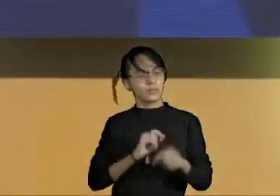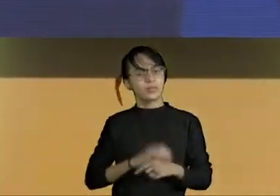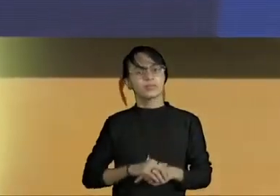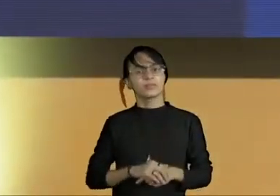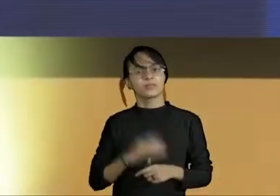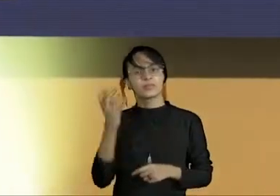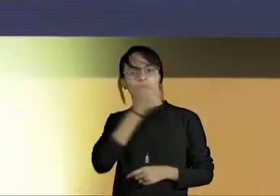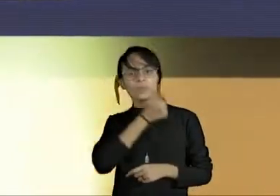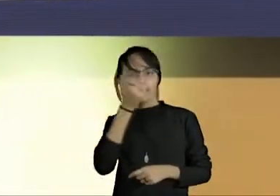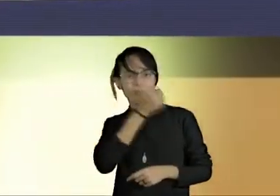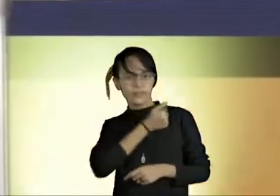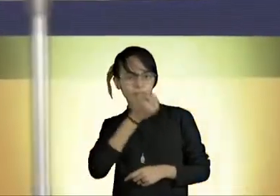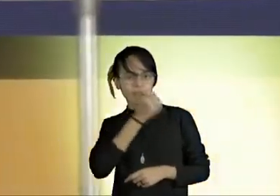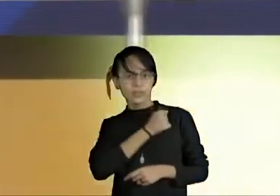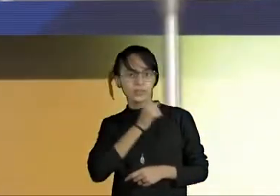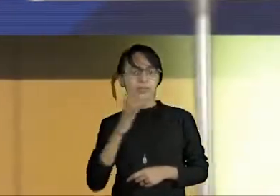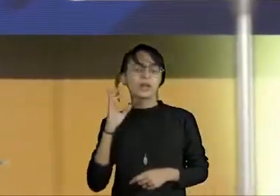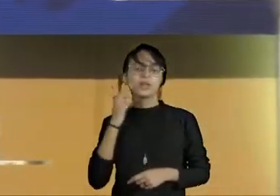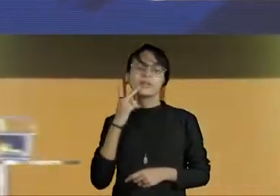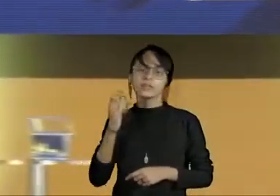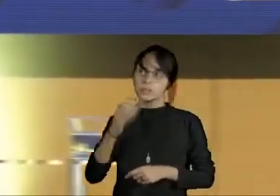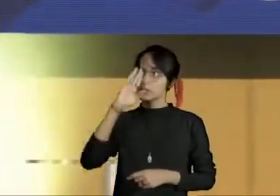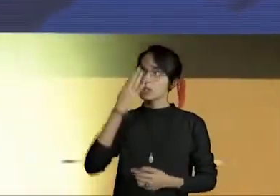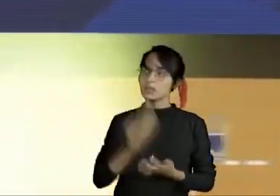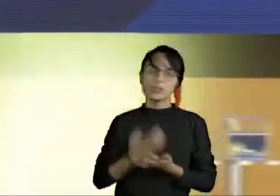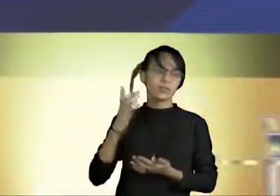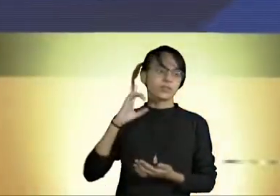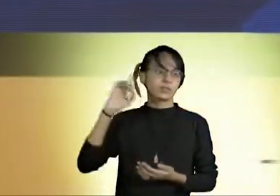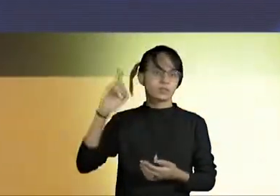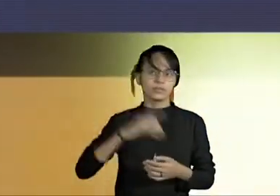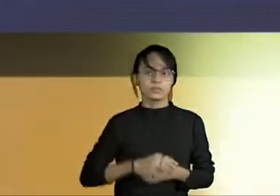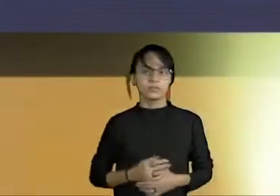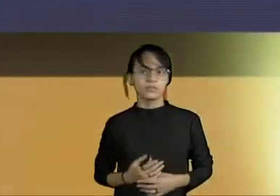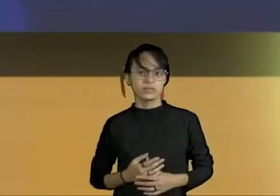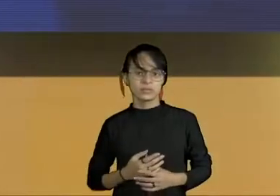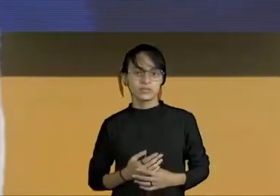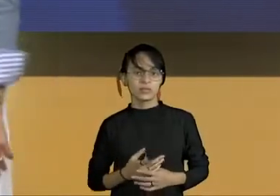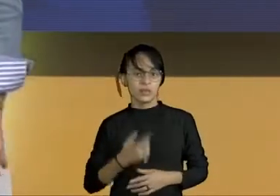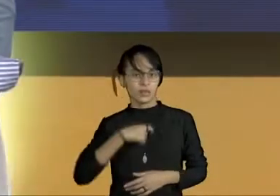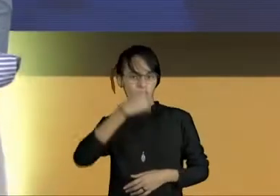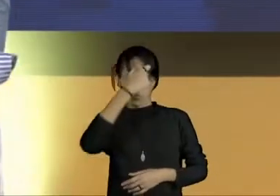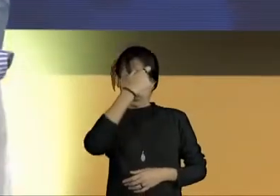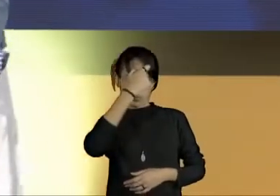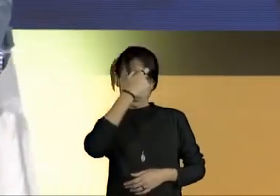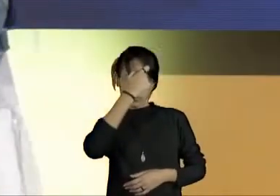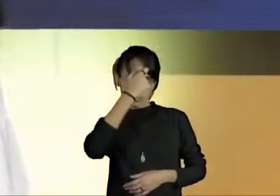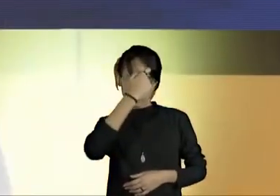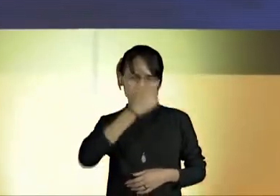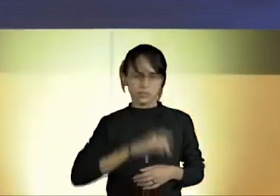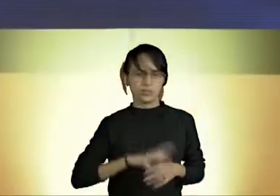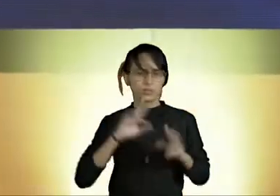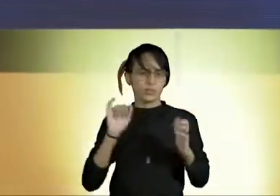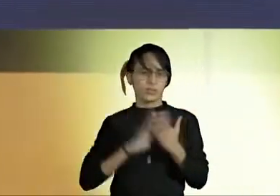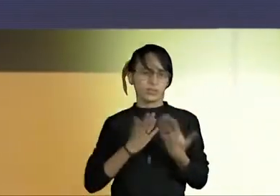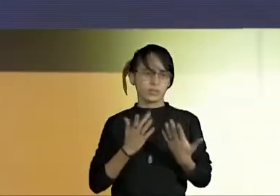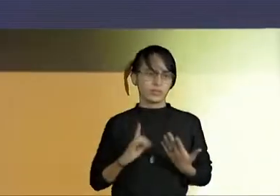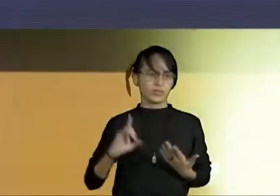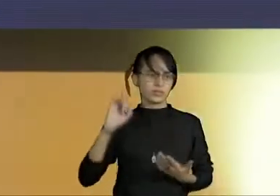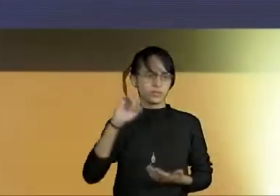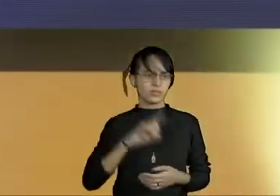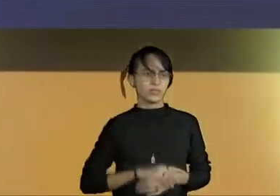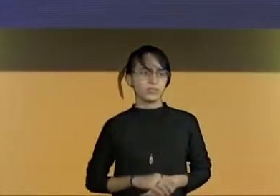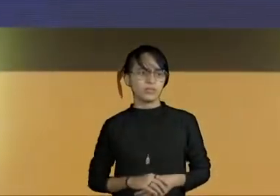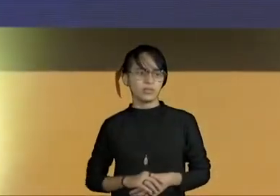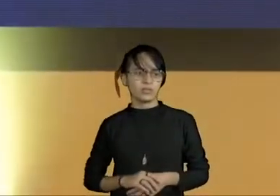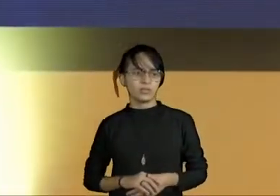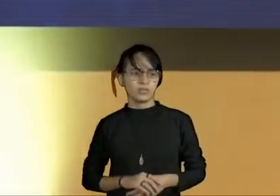sobrevivência para aquele que diz crer em Deus, ter consciência do que a palavra de Deus diz acerca e ao meu respeito e ao seu